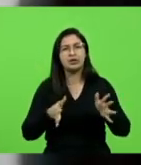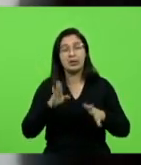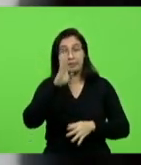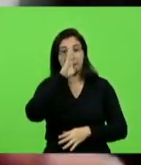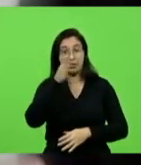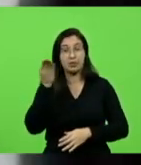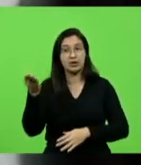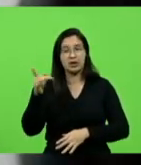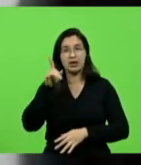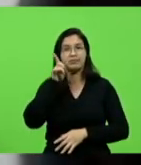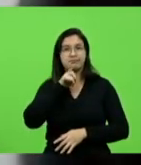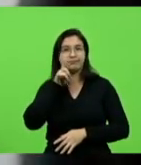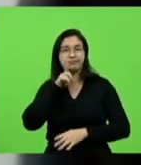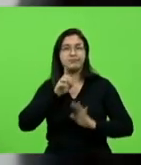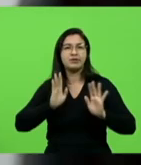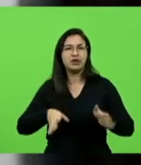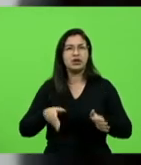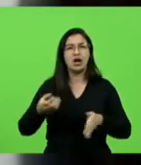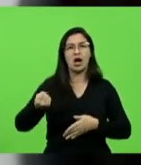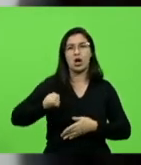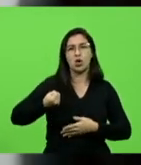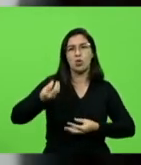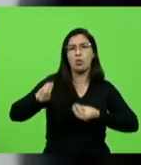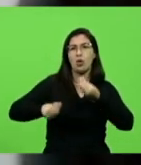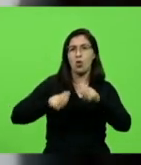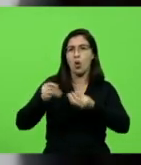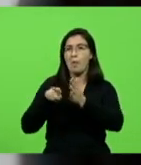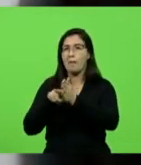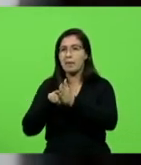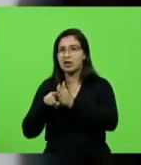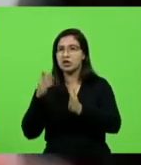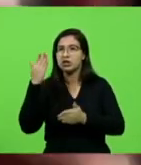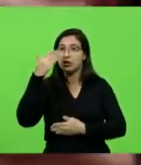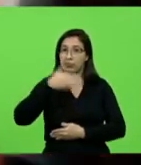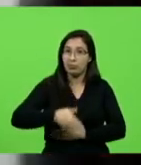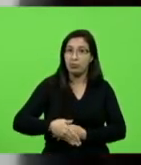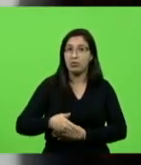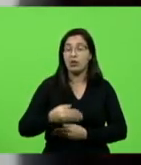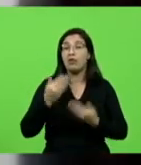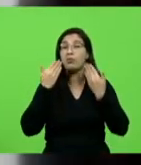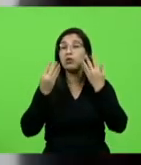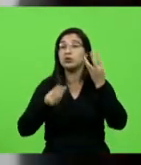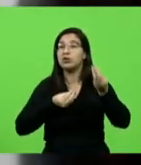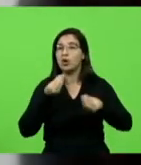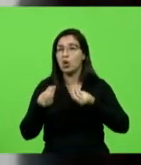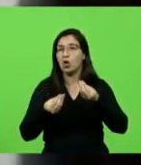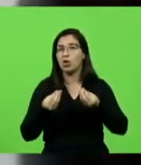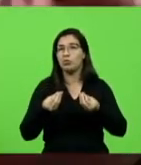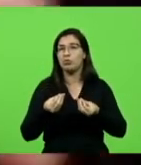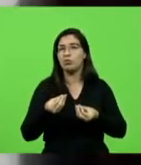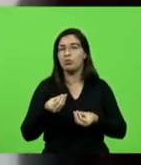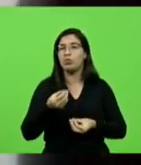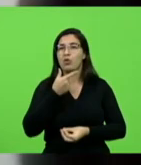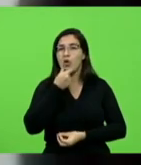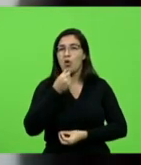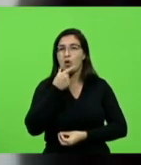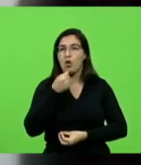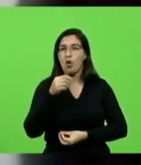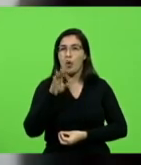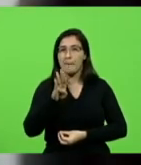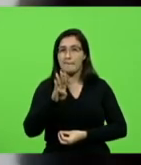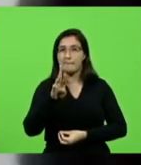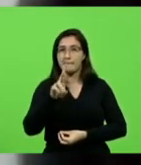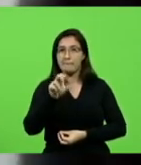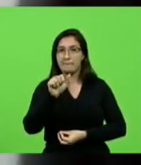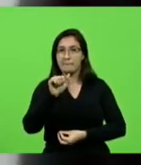dados altamente confiáveis. Aqui eu cito as pesquisas do Dr. Brian Ray, por exemplo.